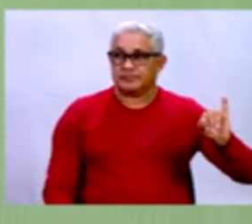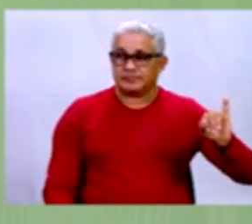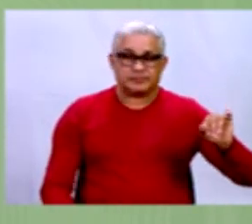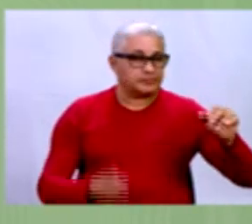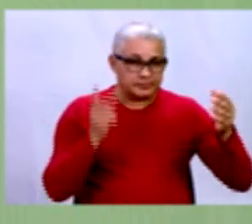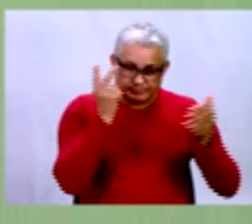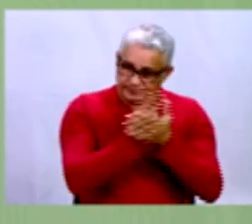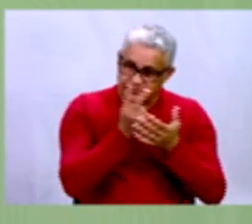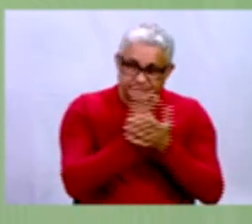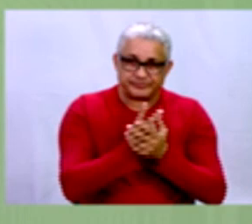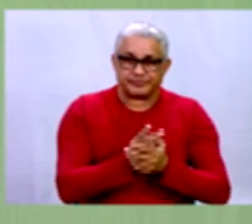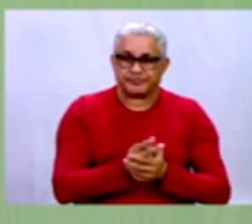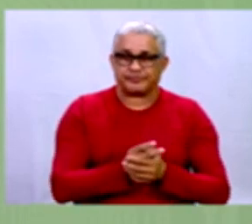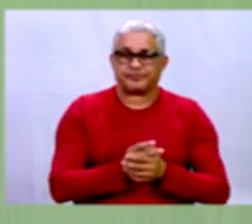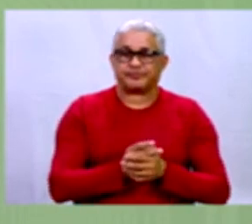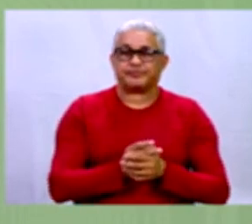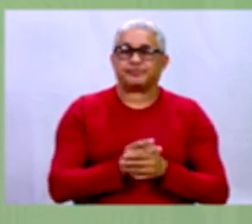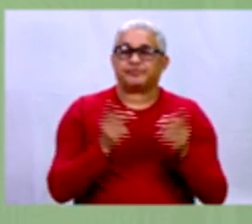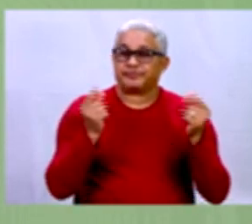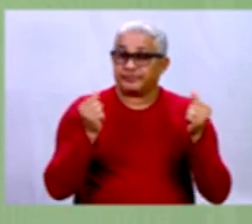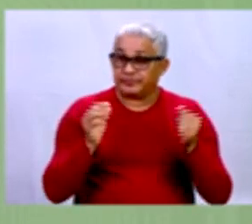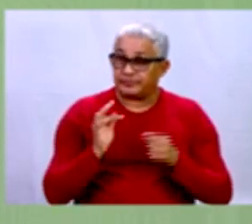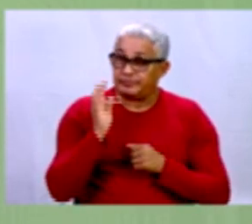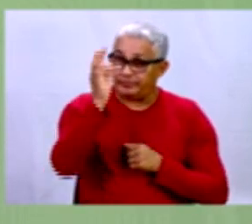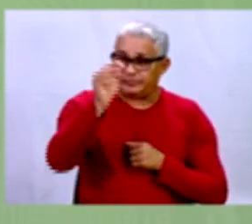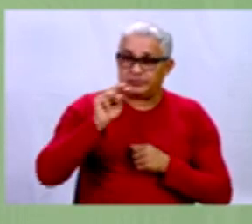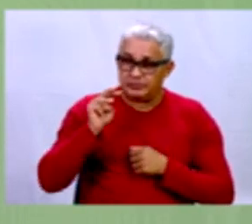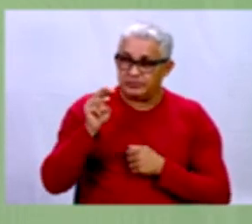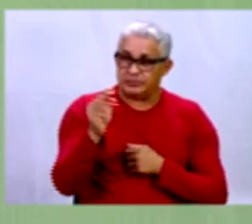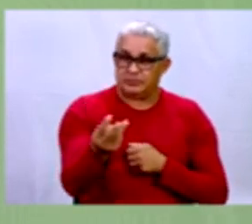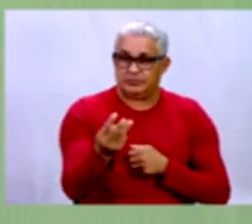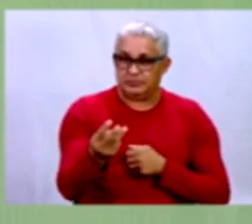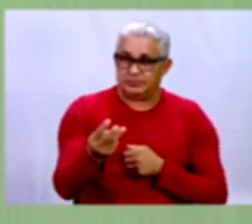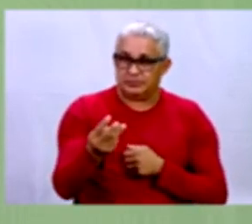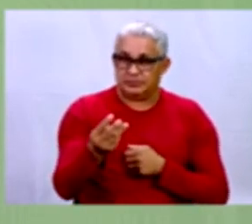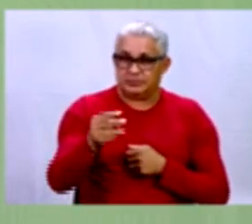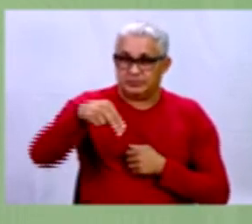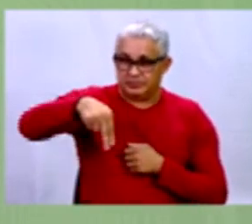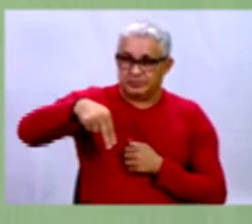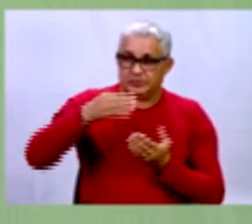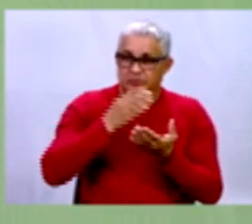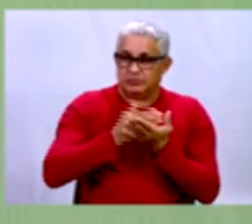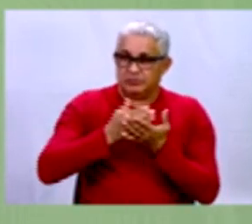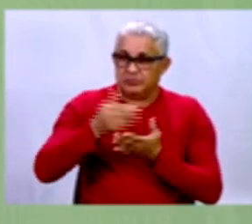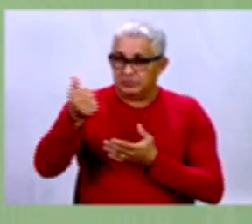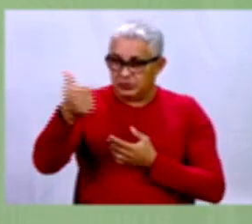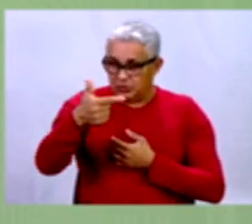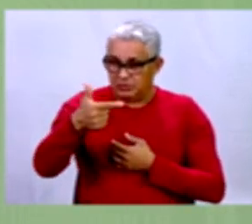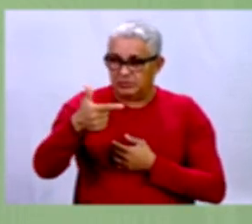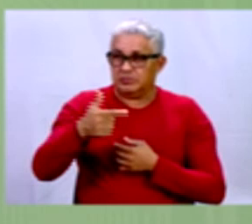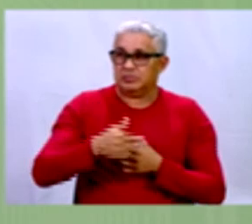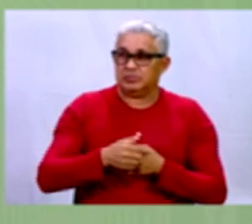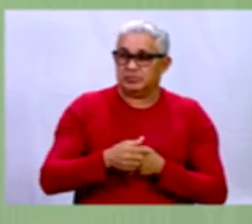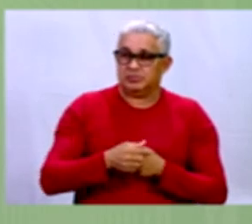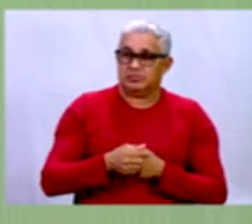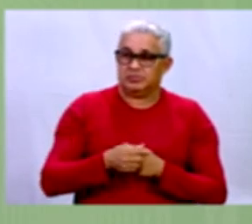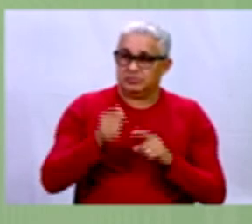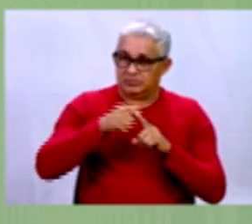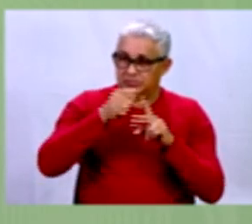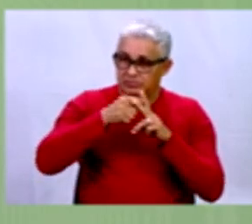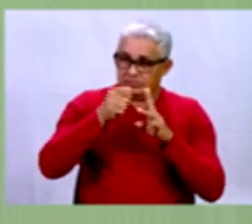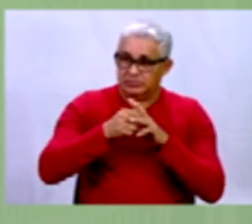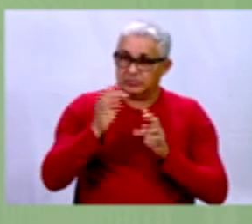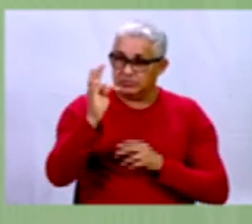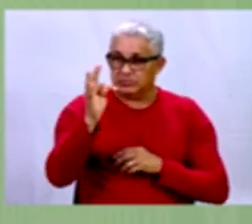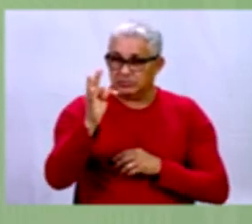mesma coisa. Valor futuro, 3 mil. N, que é o número de períodos, 12. T,